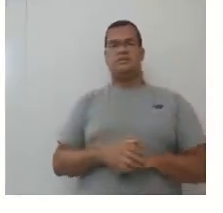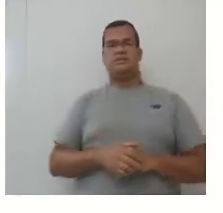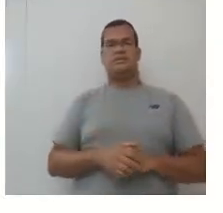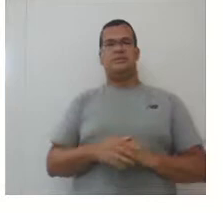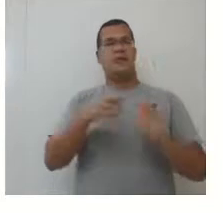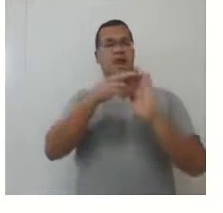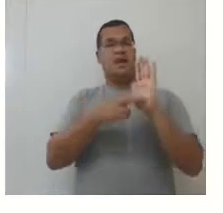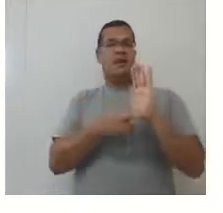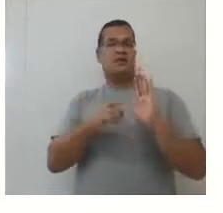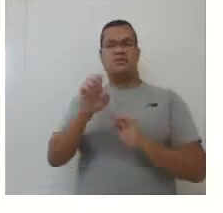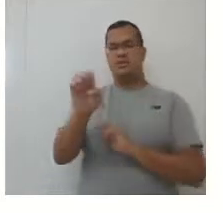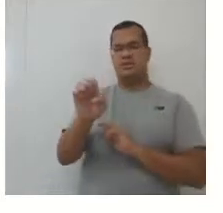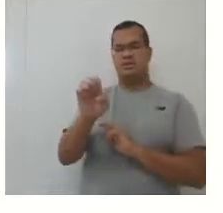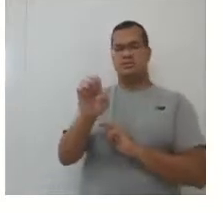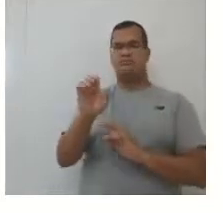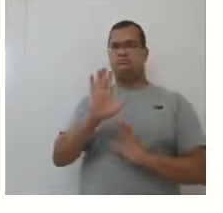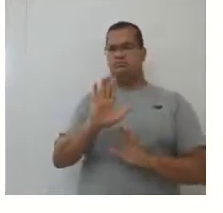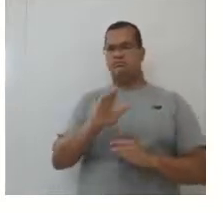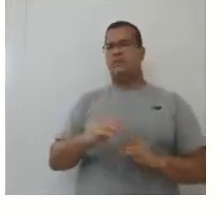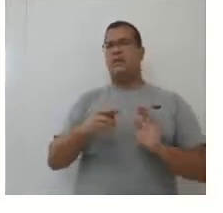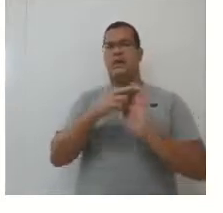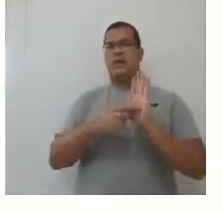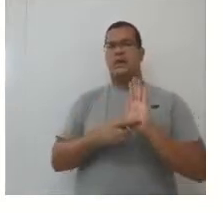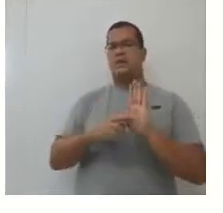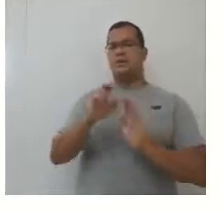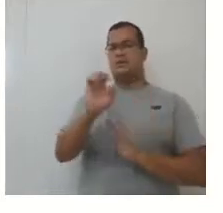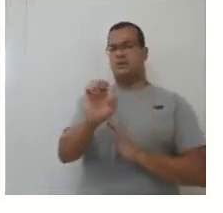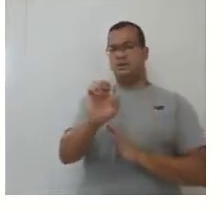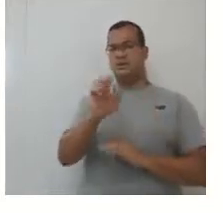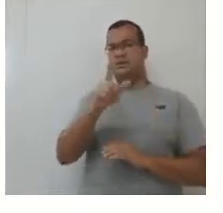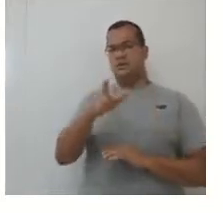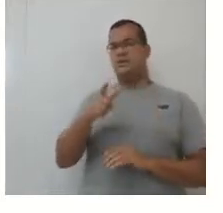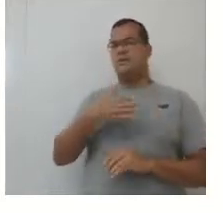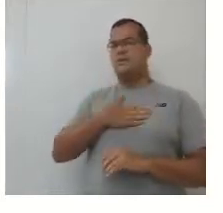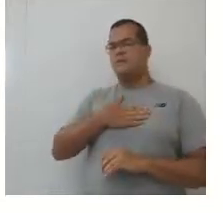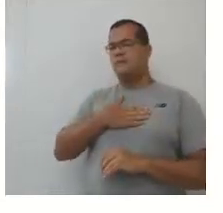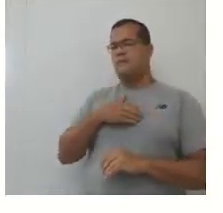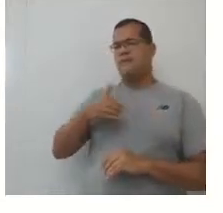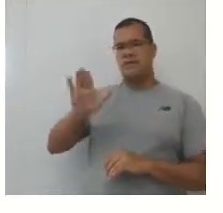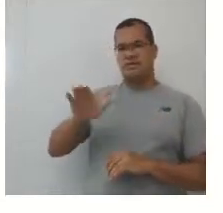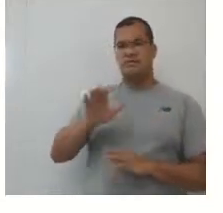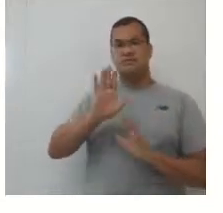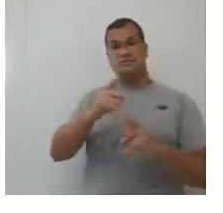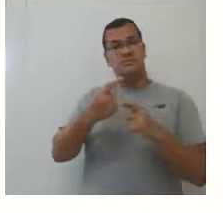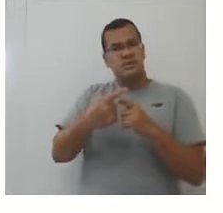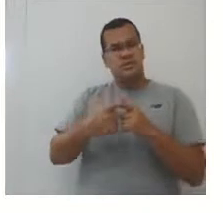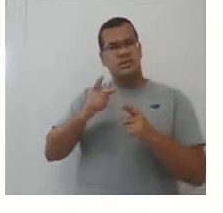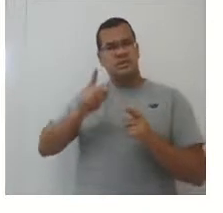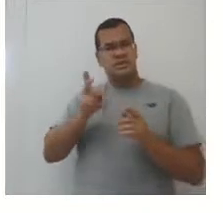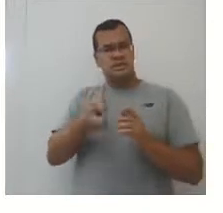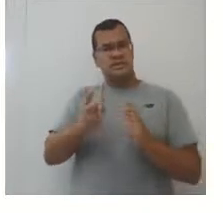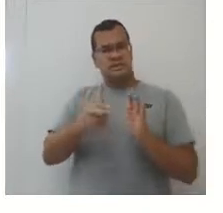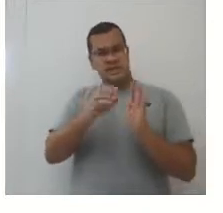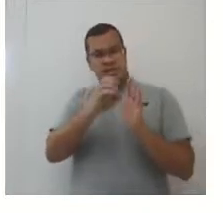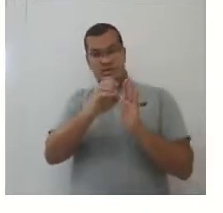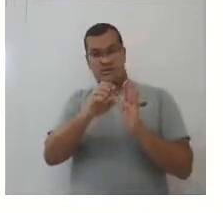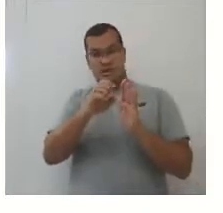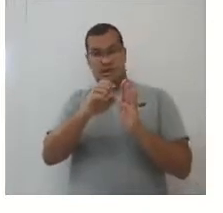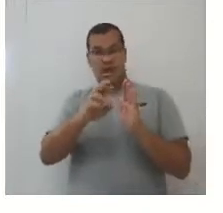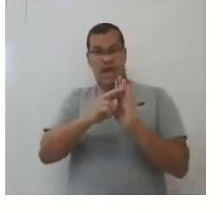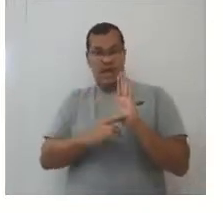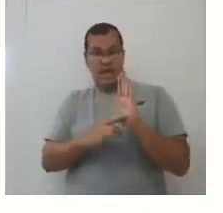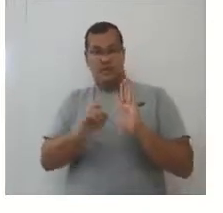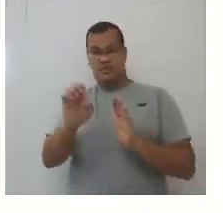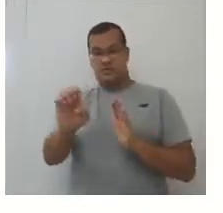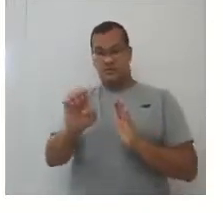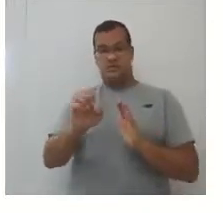Regra do I. Olhem. Essa regra do I é uma das que eu mais gosto, porque assim, quando a gente fala dessa regra do I, presta atenção, quando a gente fala